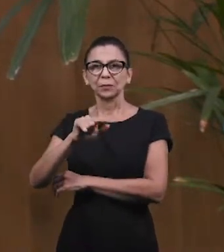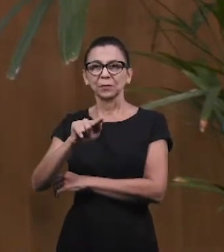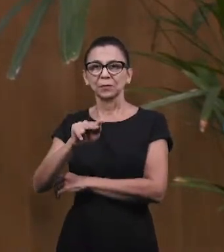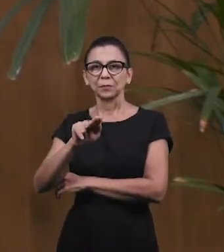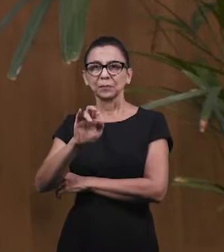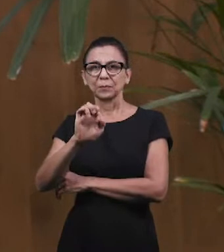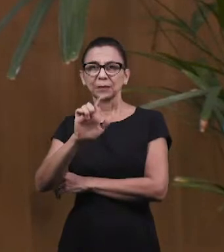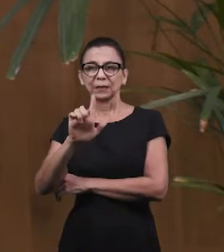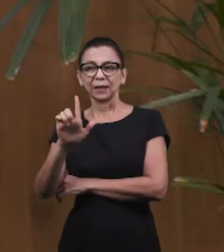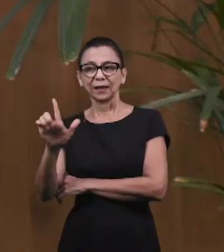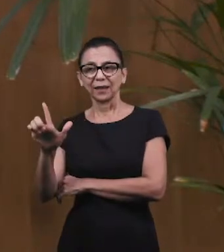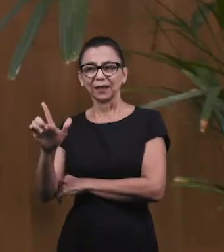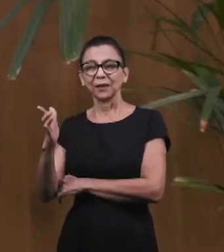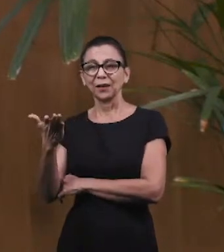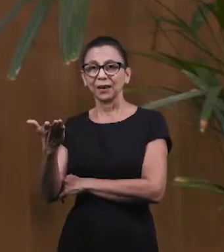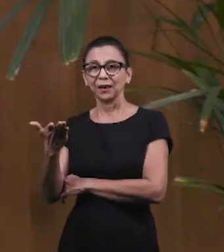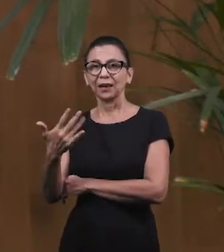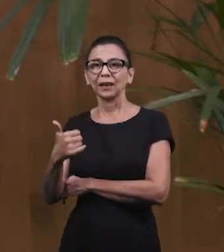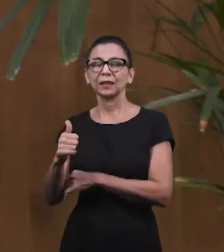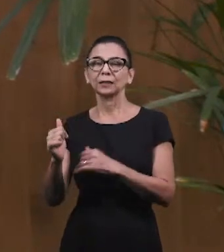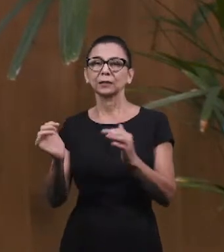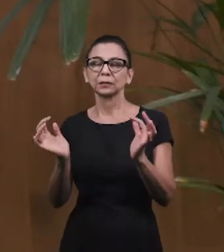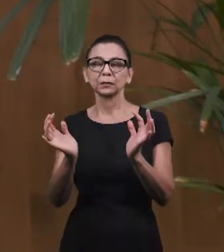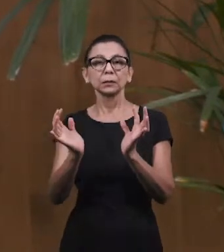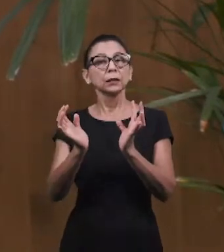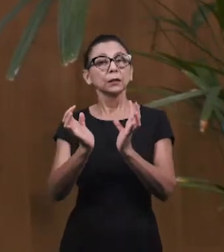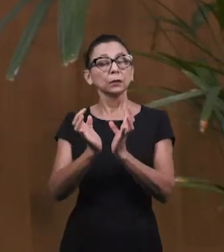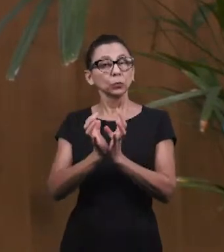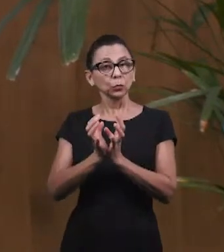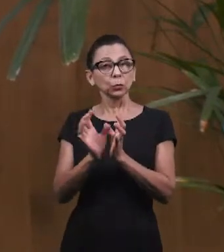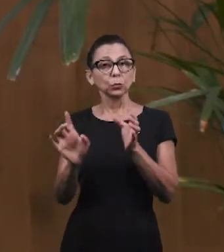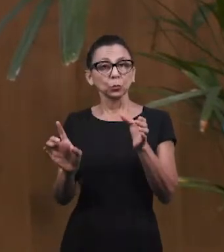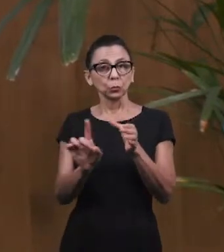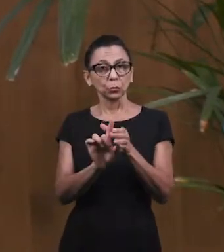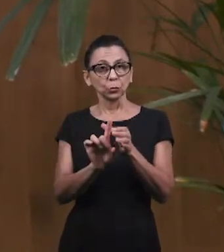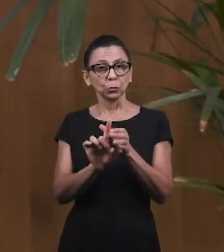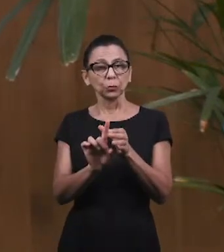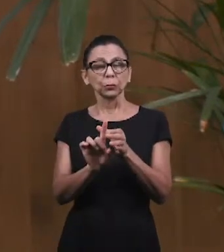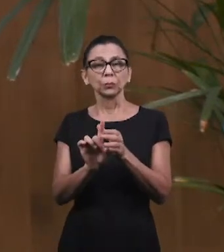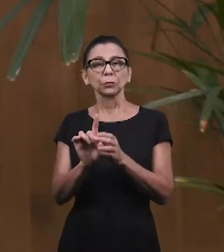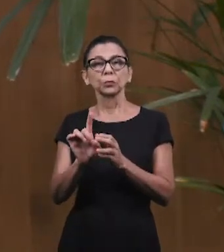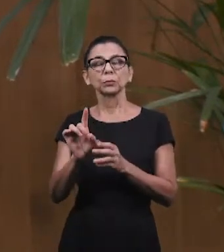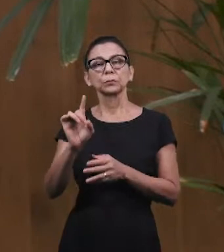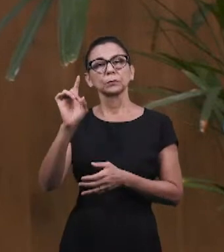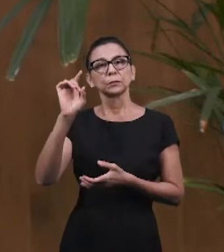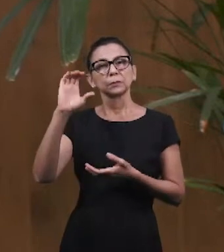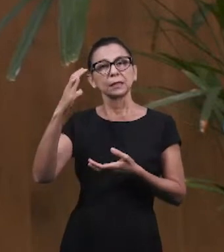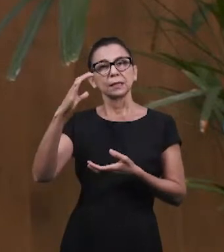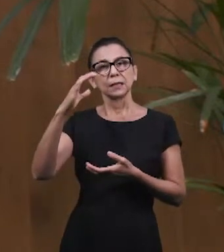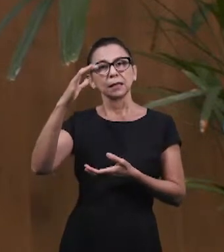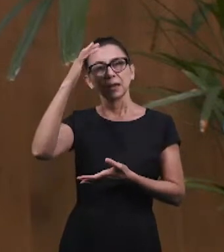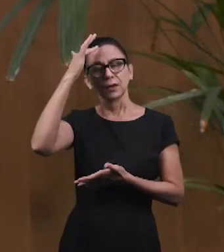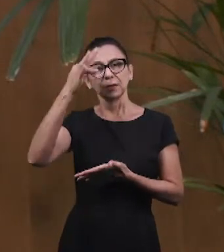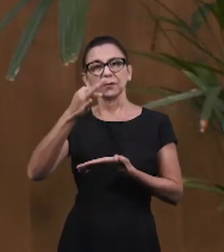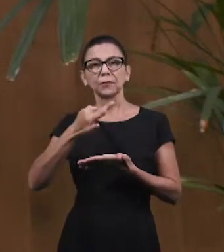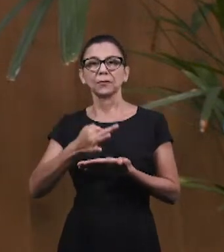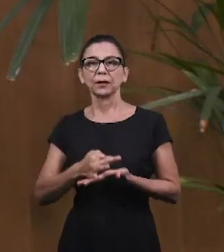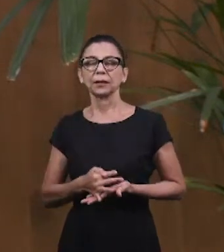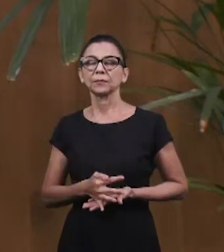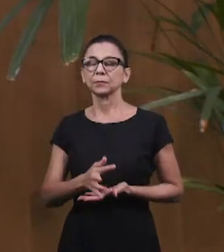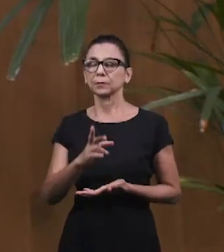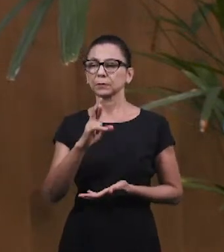Dr. Miguel Faria Lima, ele faz parte da Comissão de Ciência e Fé e ele nos deu essa resposta muito